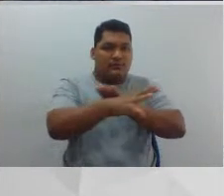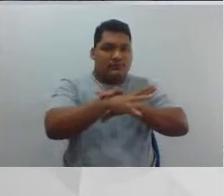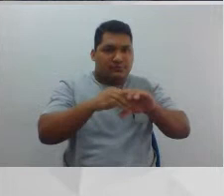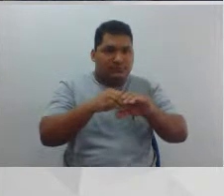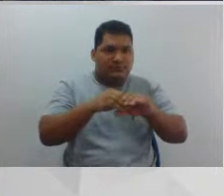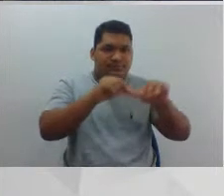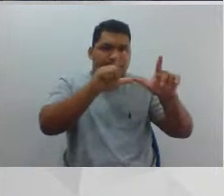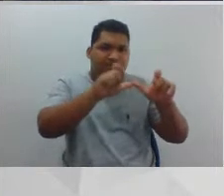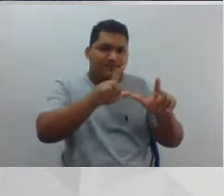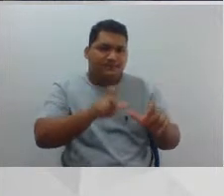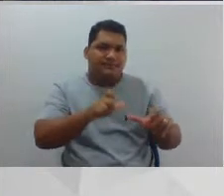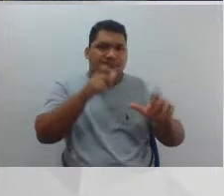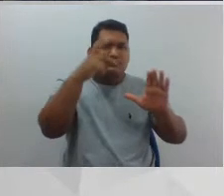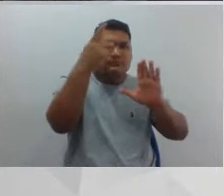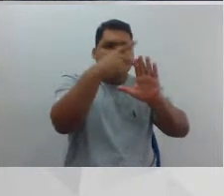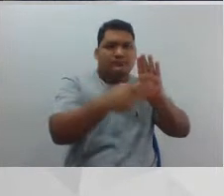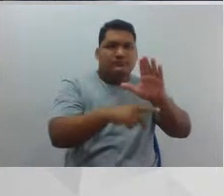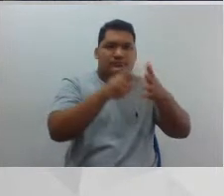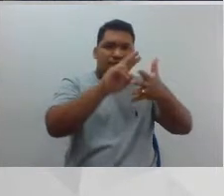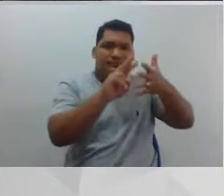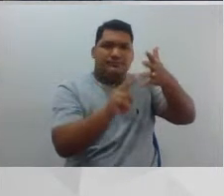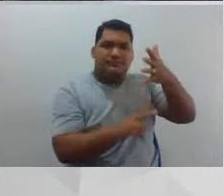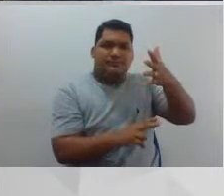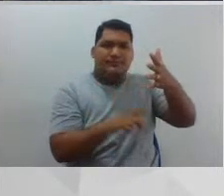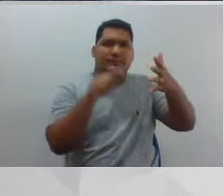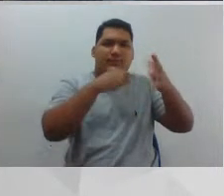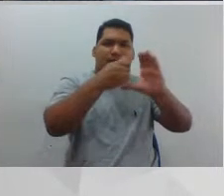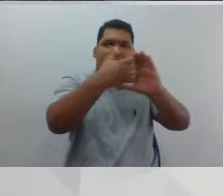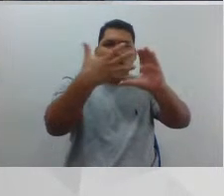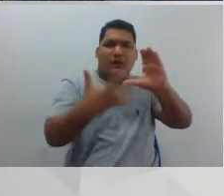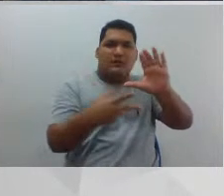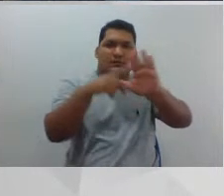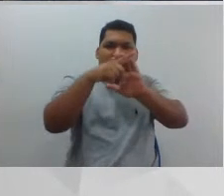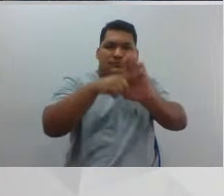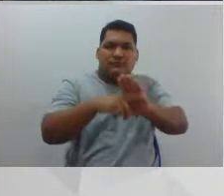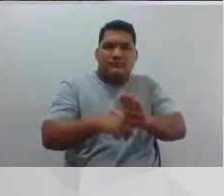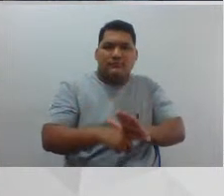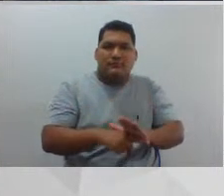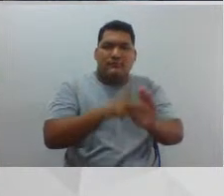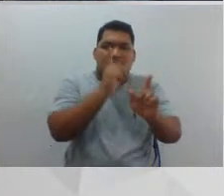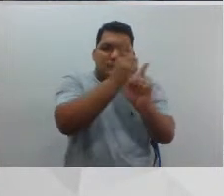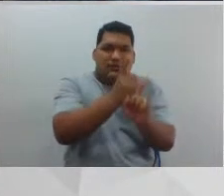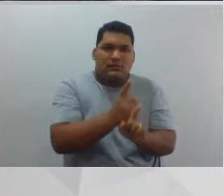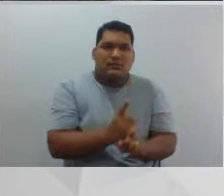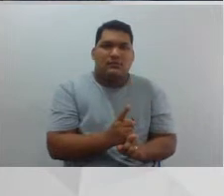são essas características que ela vai atrás para identificar